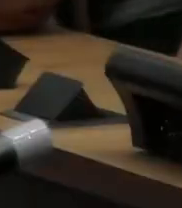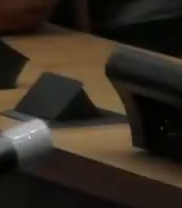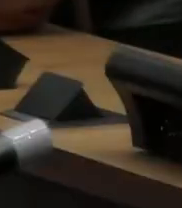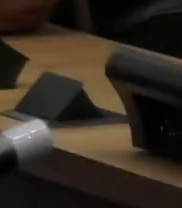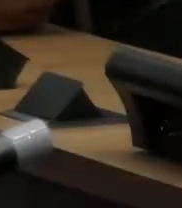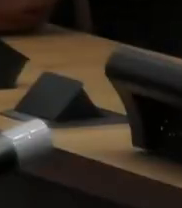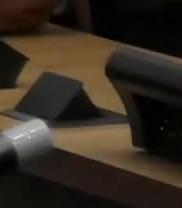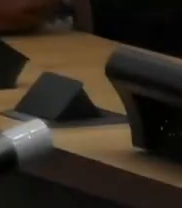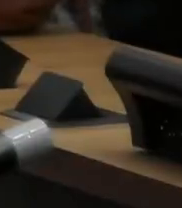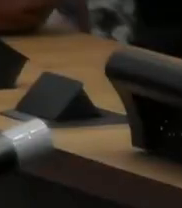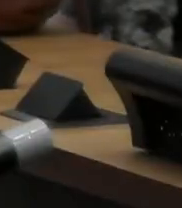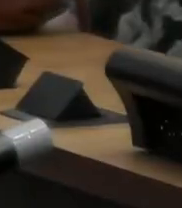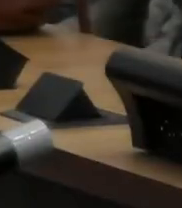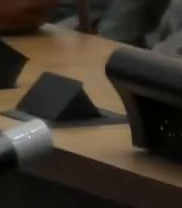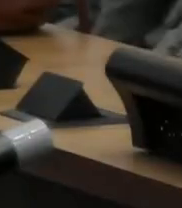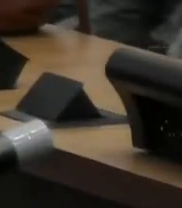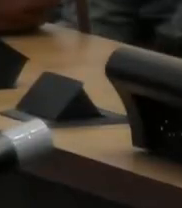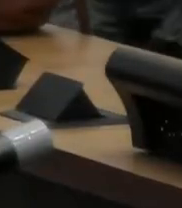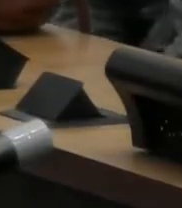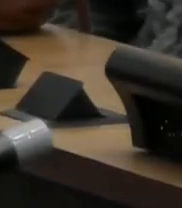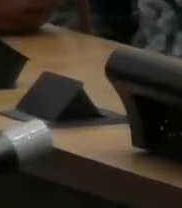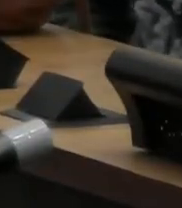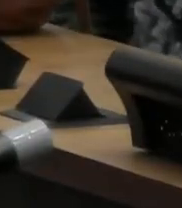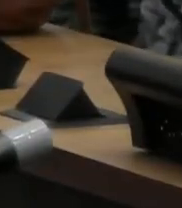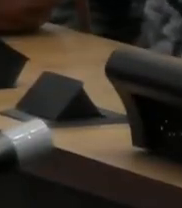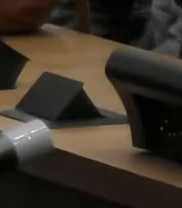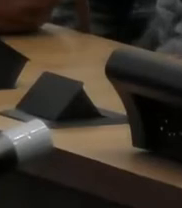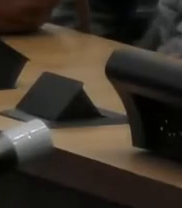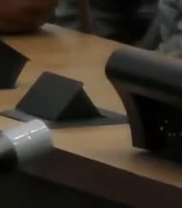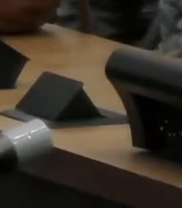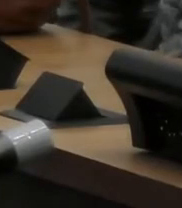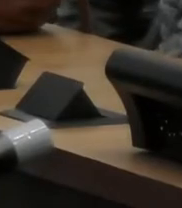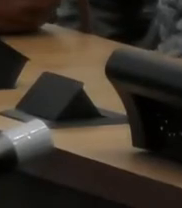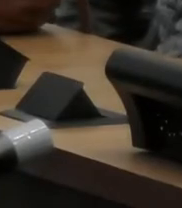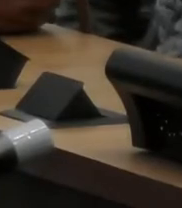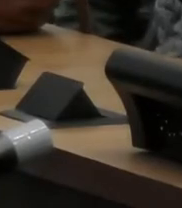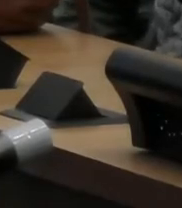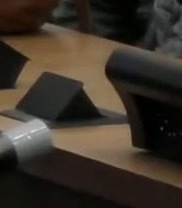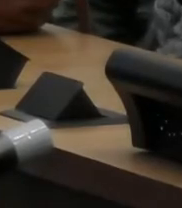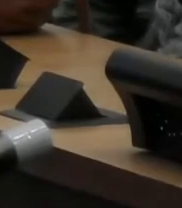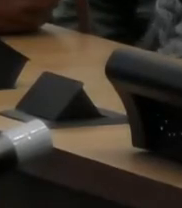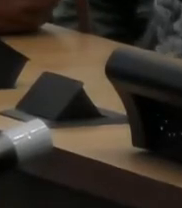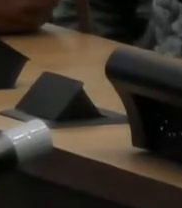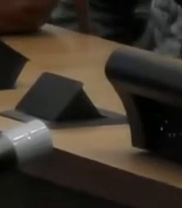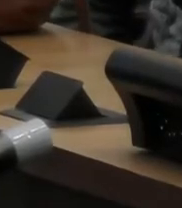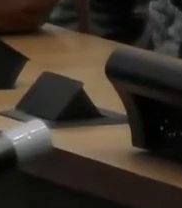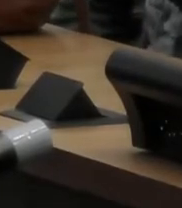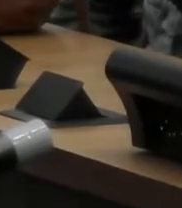E aí E aí